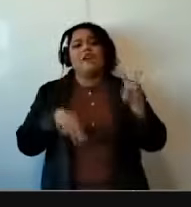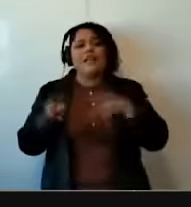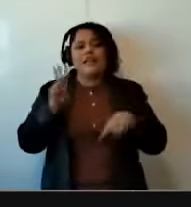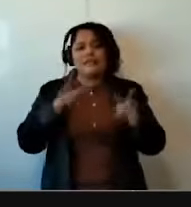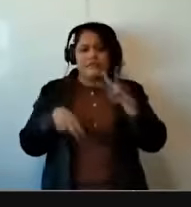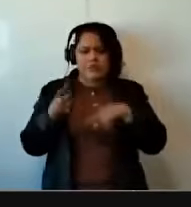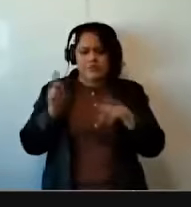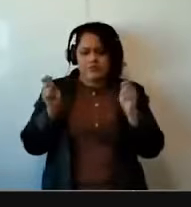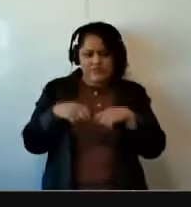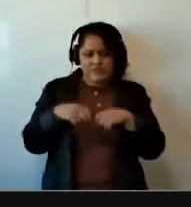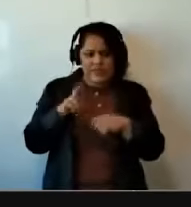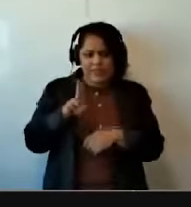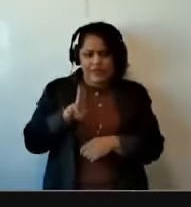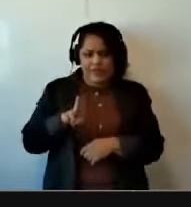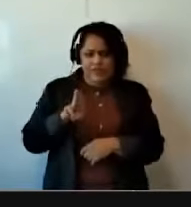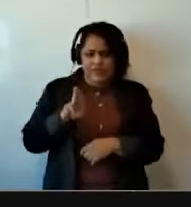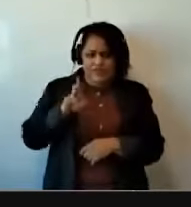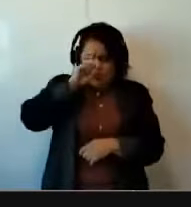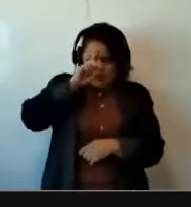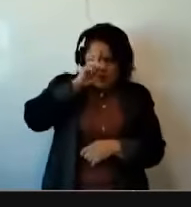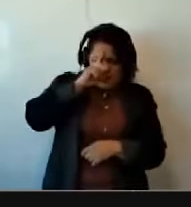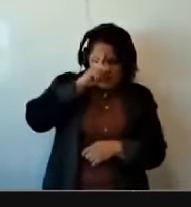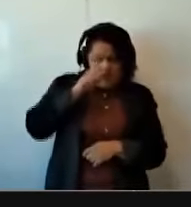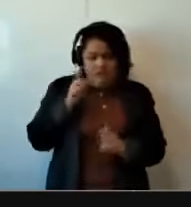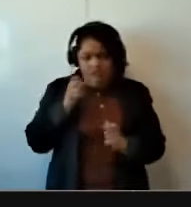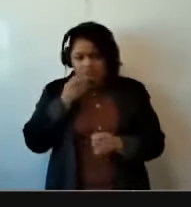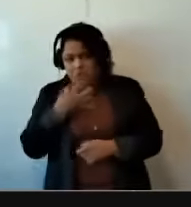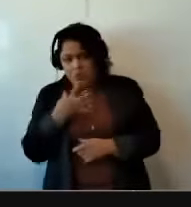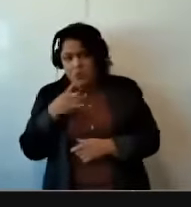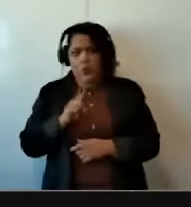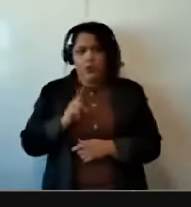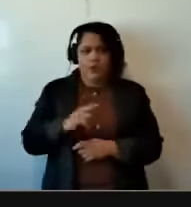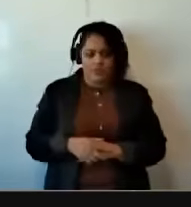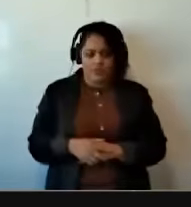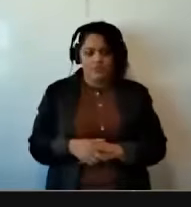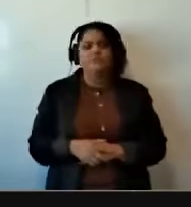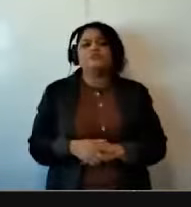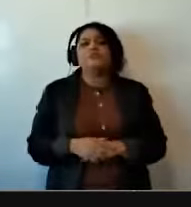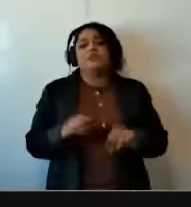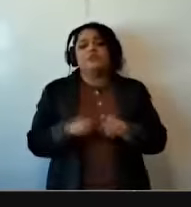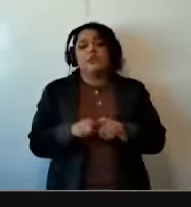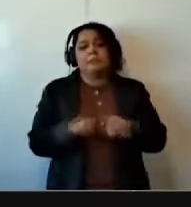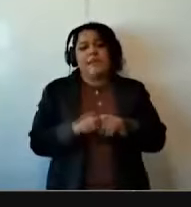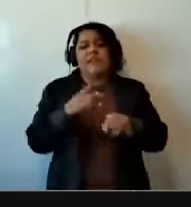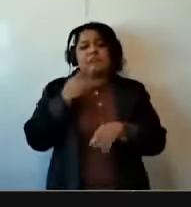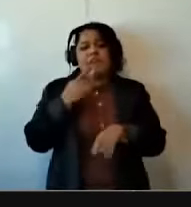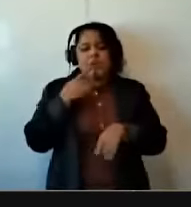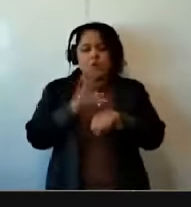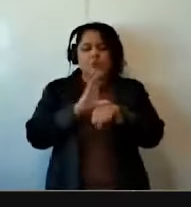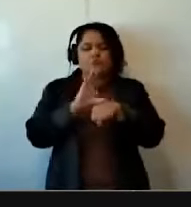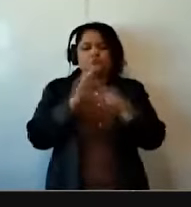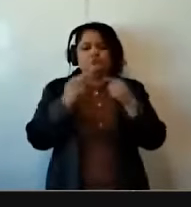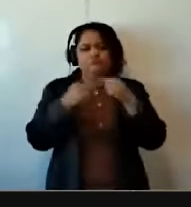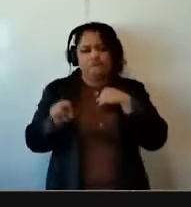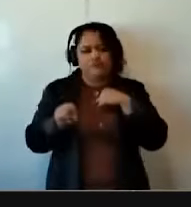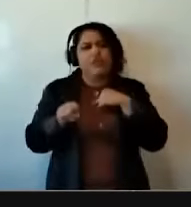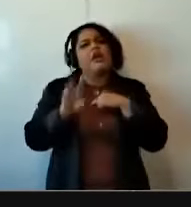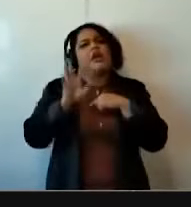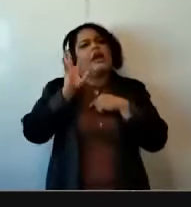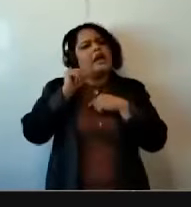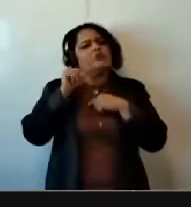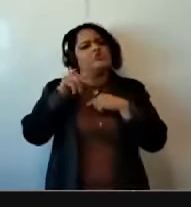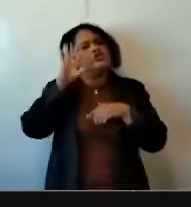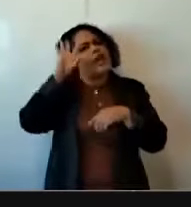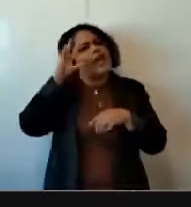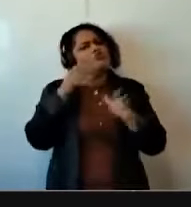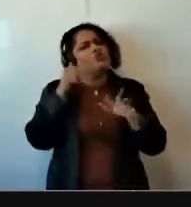dia a dia. E outra coisa também, né? Foi dito aqui a questão da inconstitucionalidade, creio que isso já foi superado. Então, pela